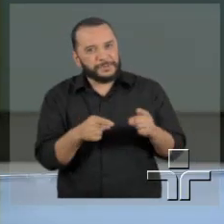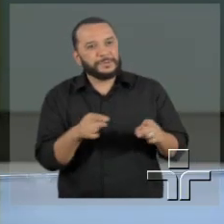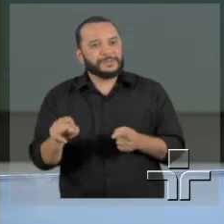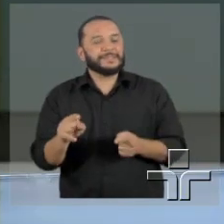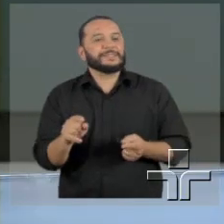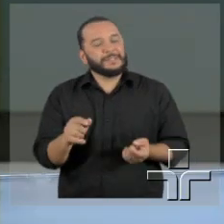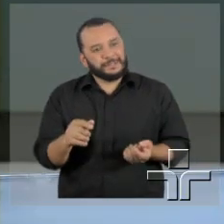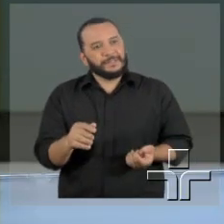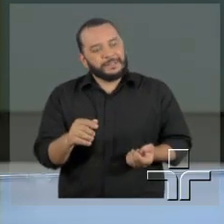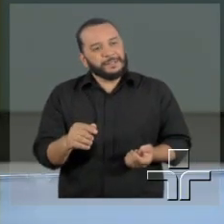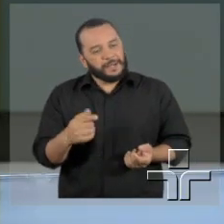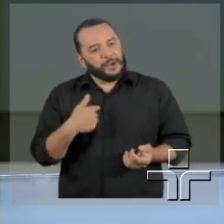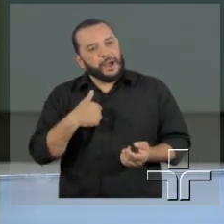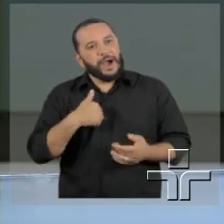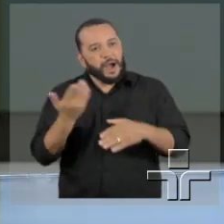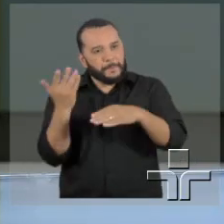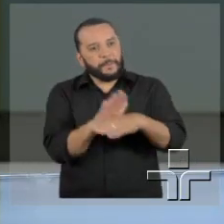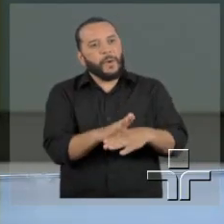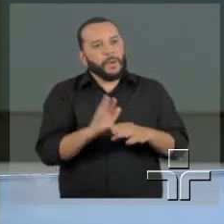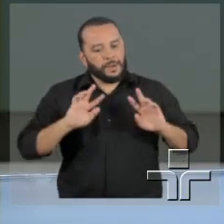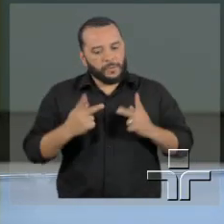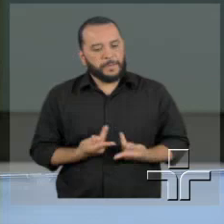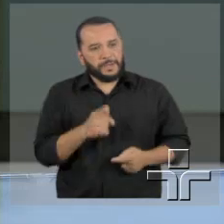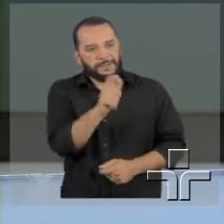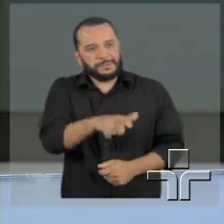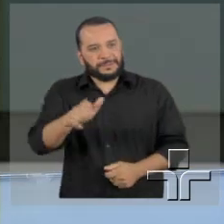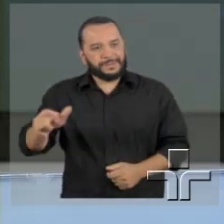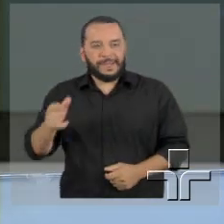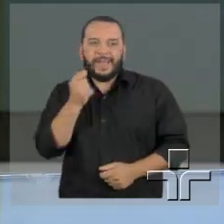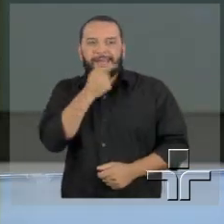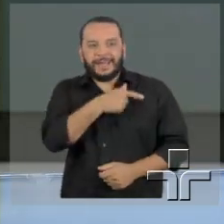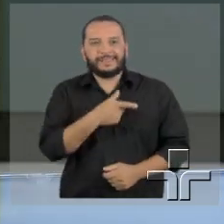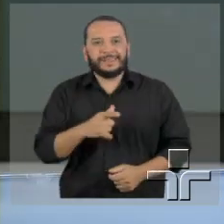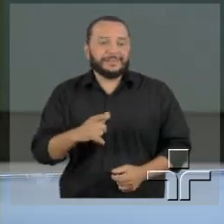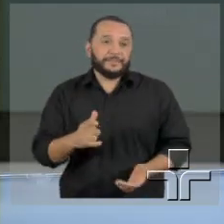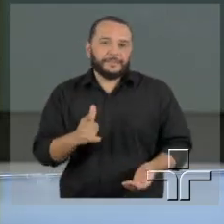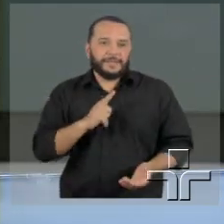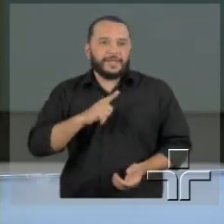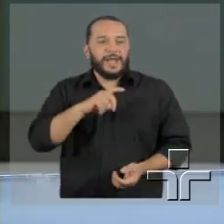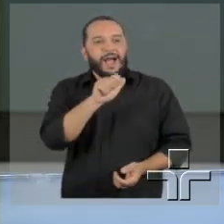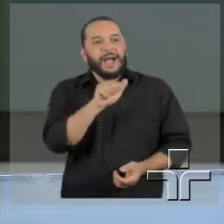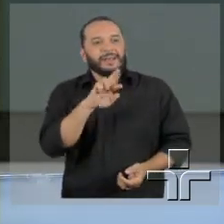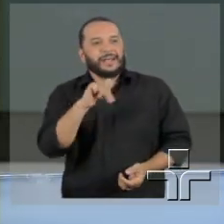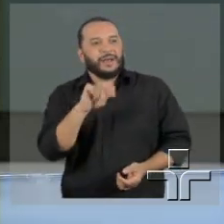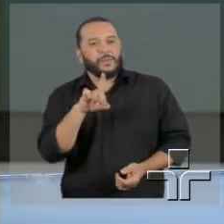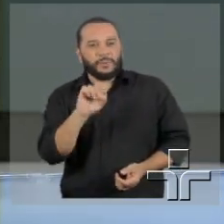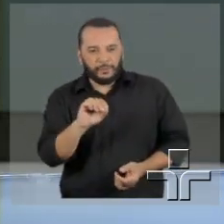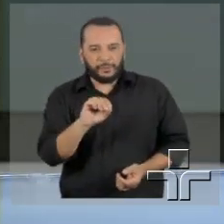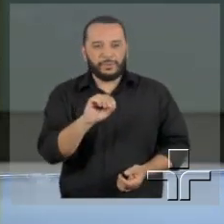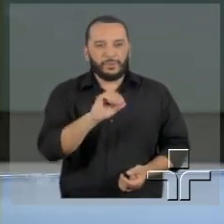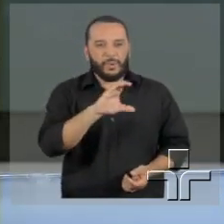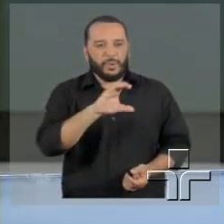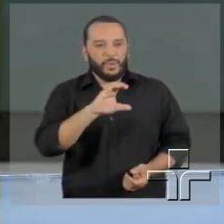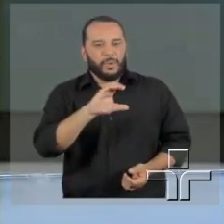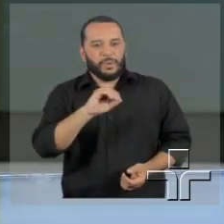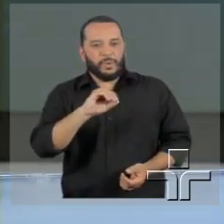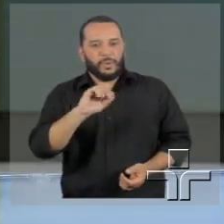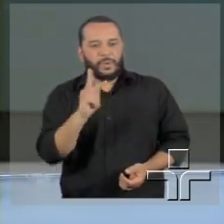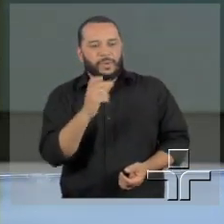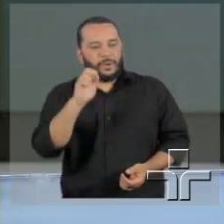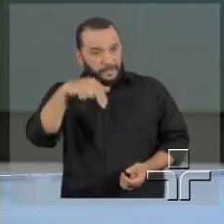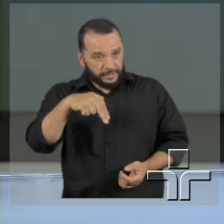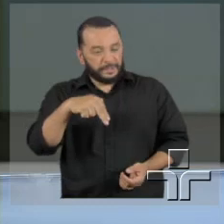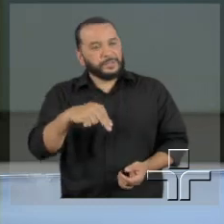leitura. A gente é a favor do ser humano, É engraçado tudo isso, O Arnaldo Cohen implorando ali para o Brasil cuidar um pouco mais da